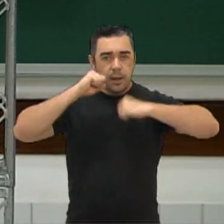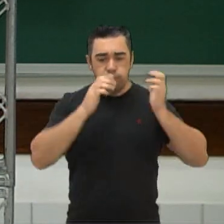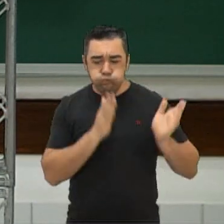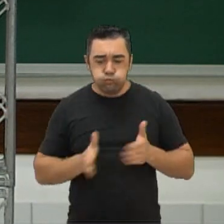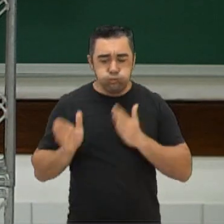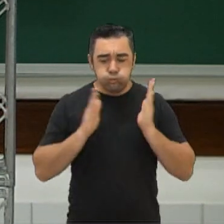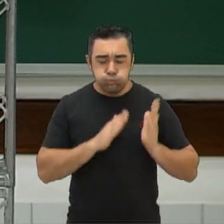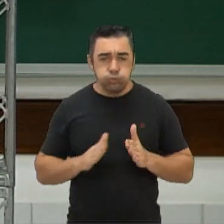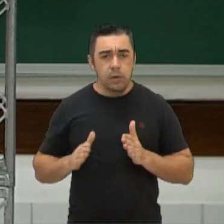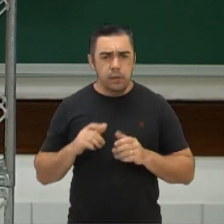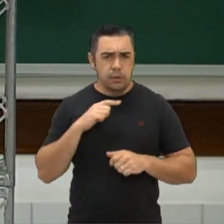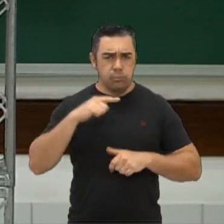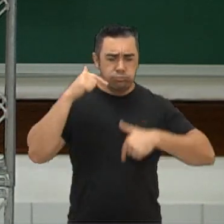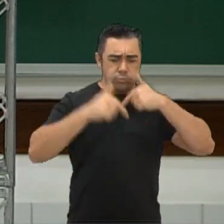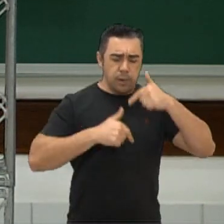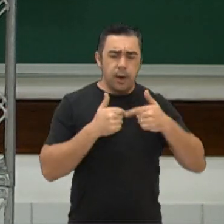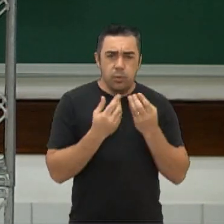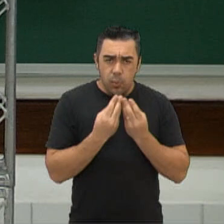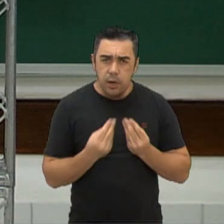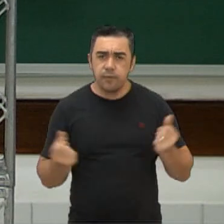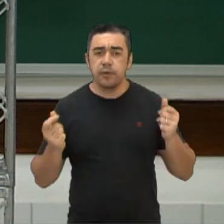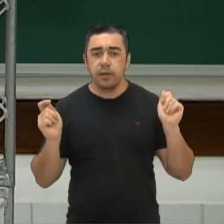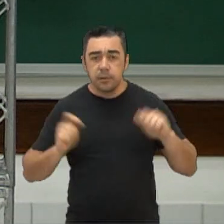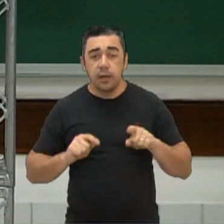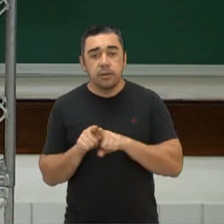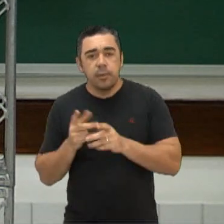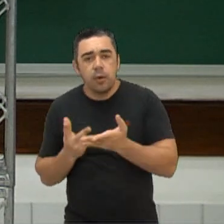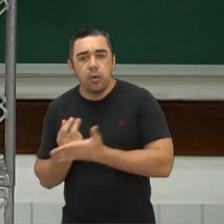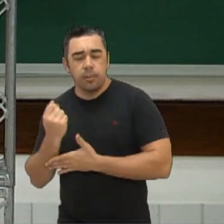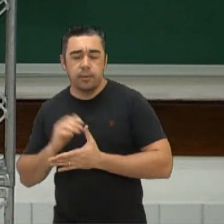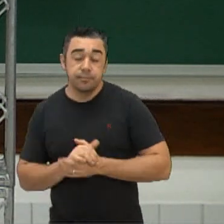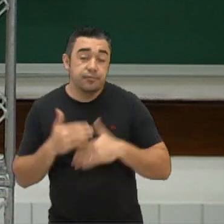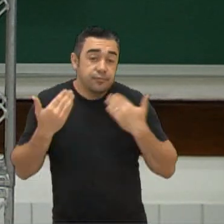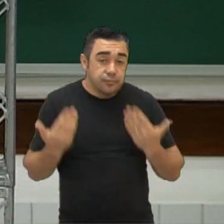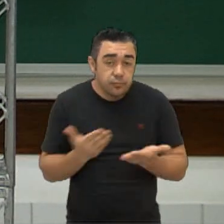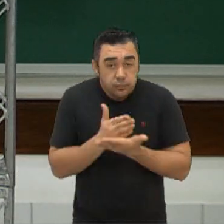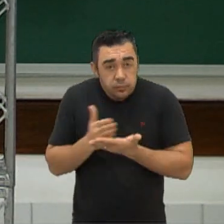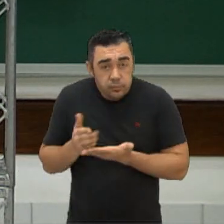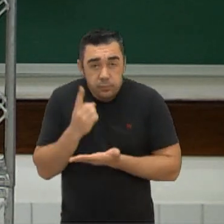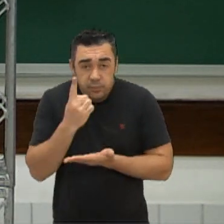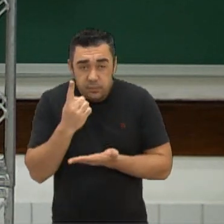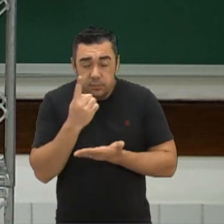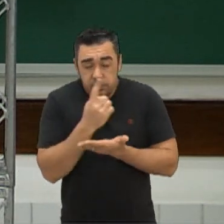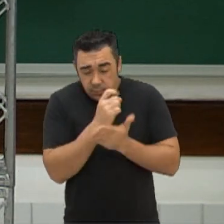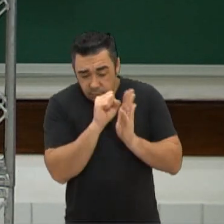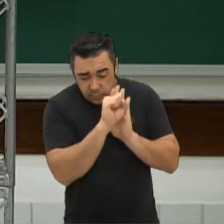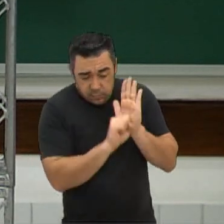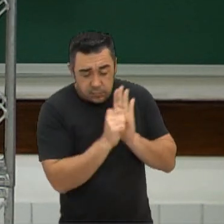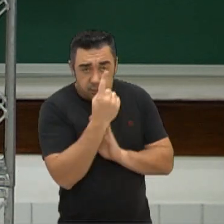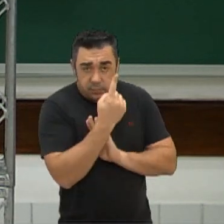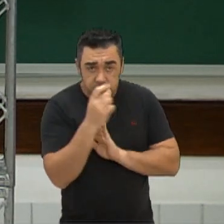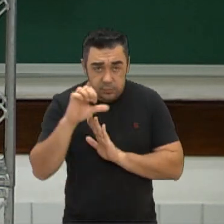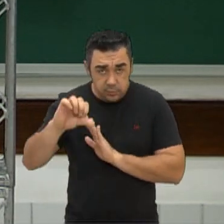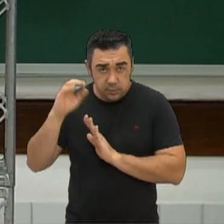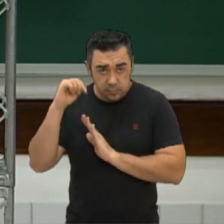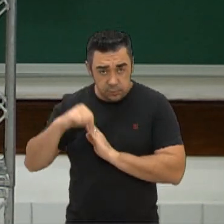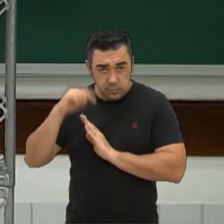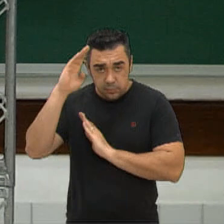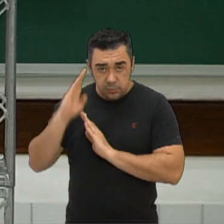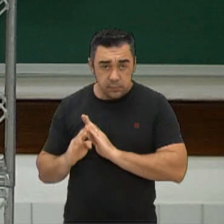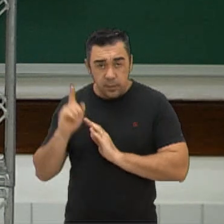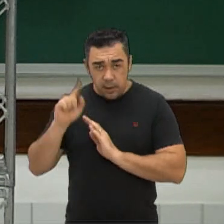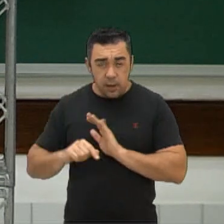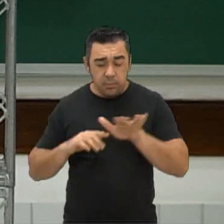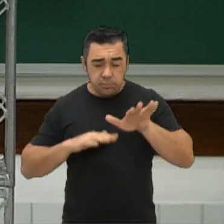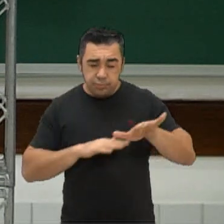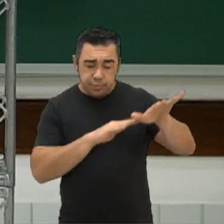qualificada e que pudesse consumir esses produtos, né? Então, essa campanha que se inicia no século XIX, aqui no Brasil, ela fica conhecida como